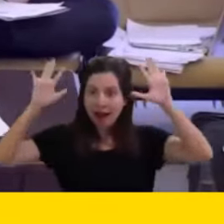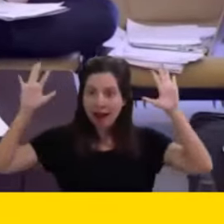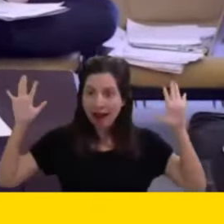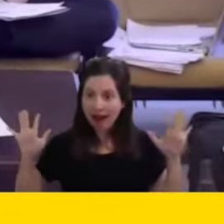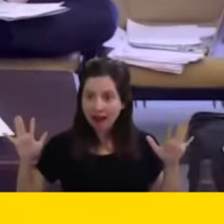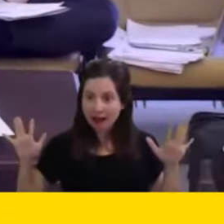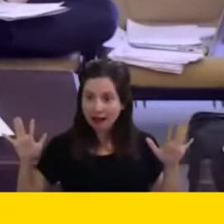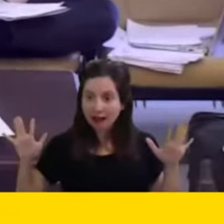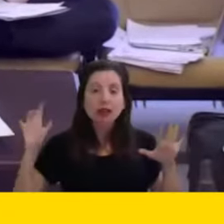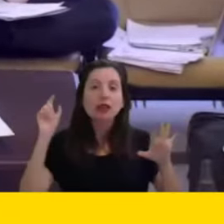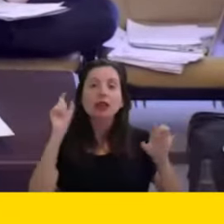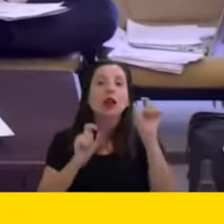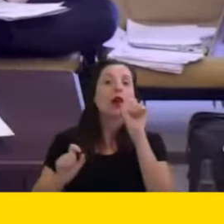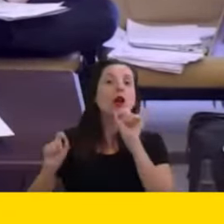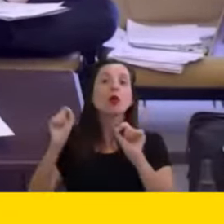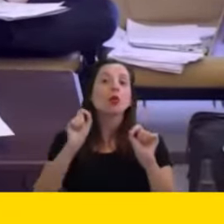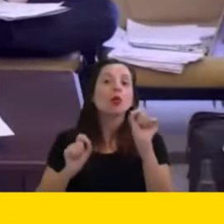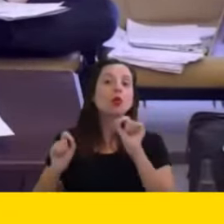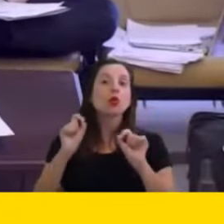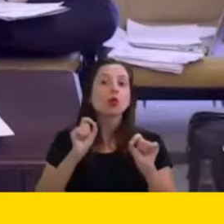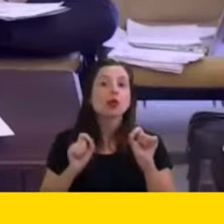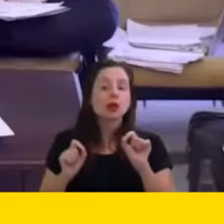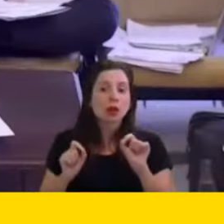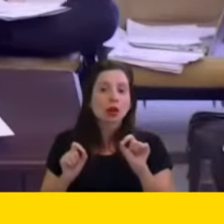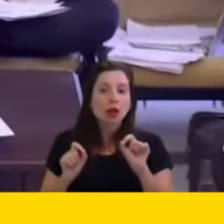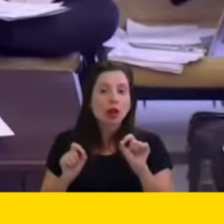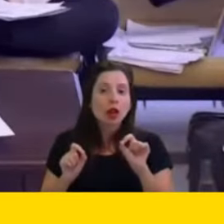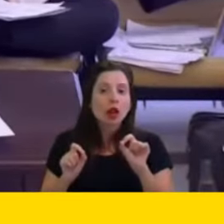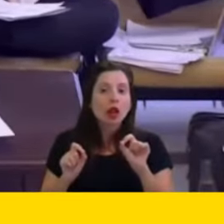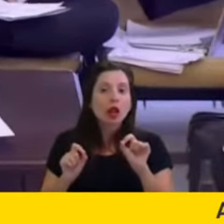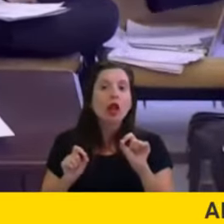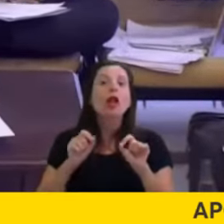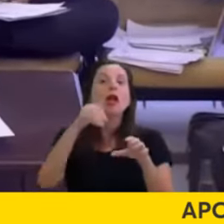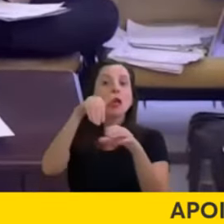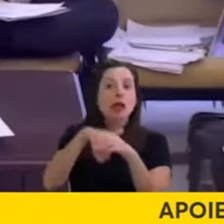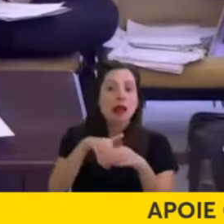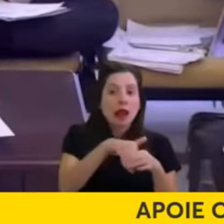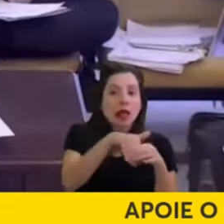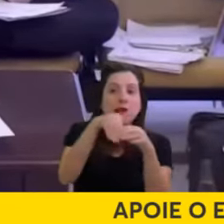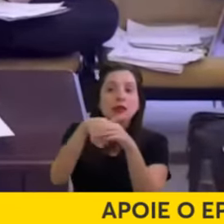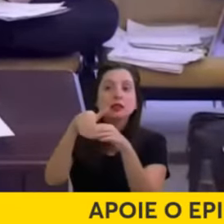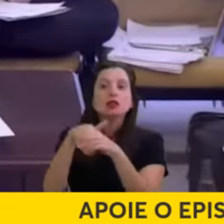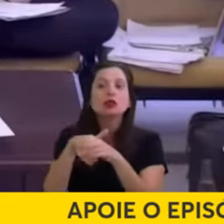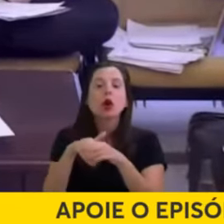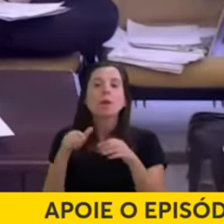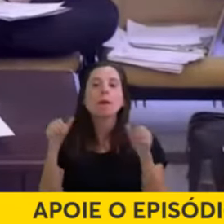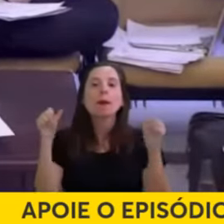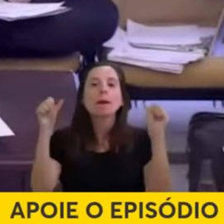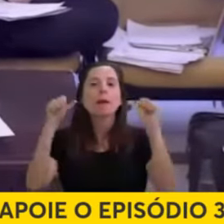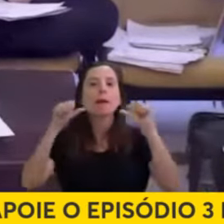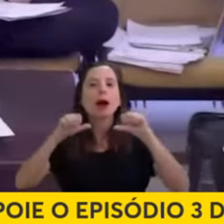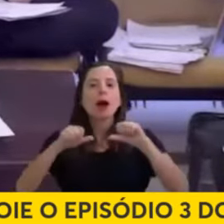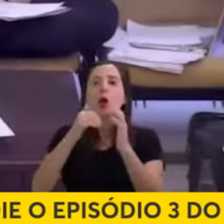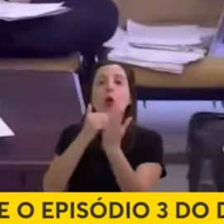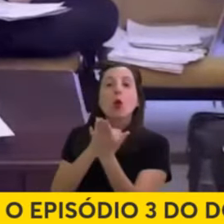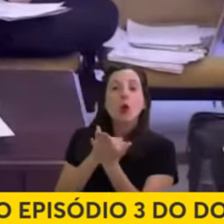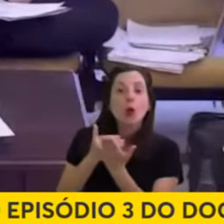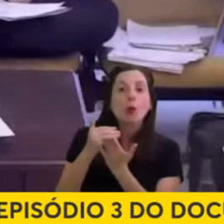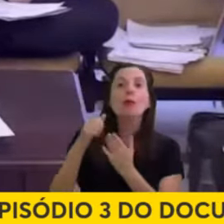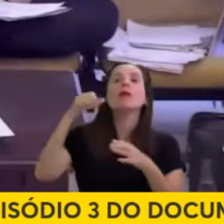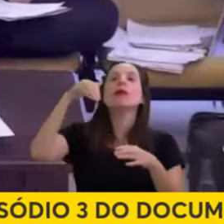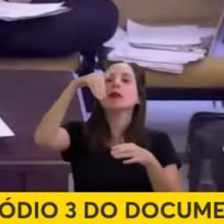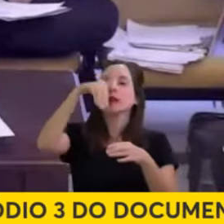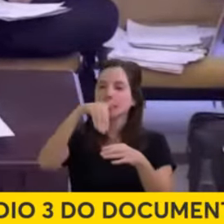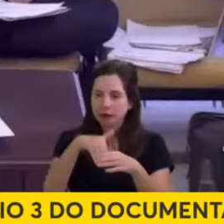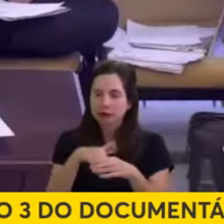é aquela de queimar a largada das eleições começar uma eleição em matéria de